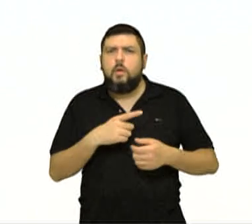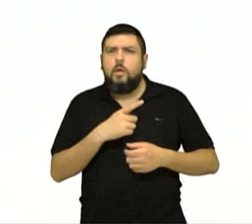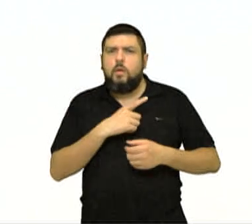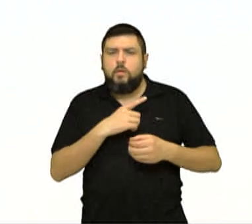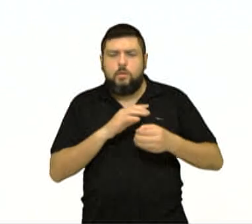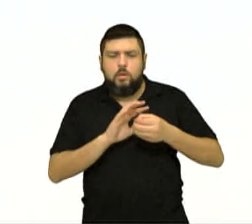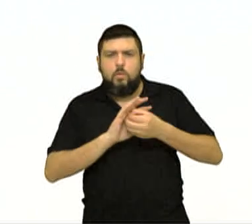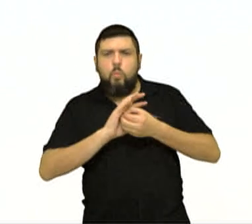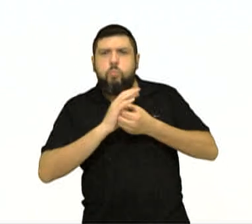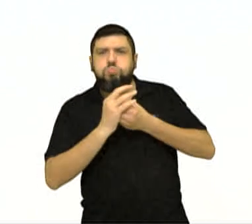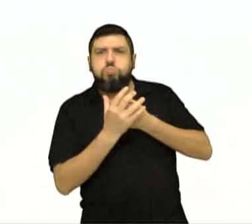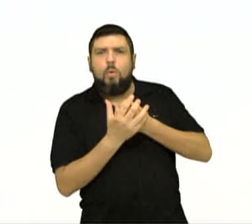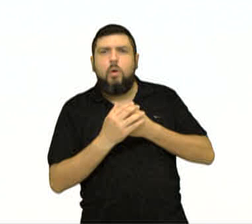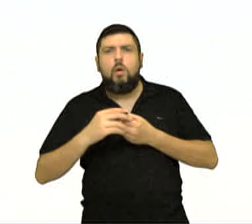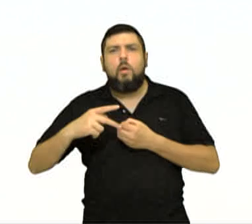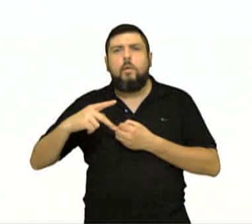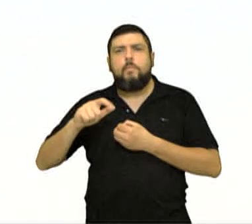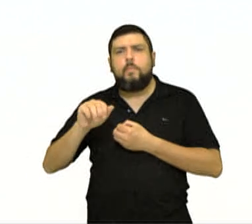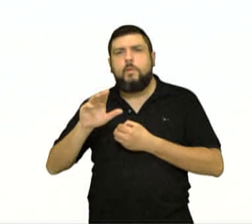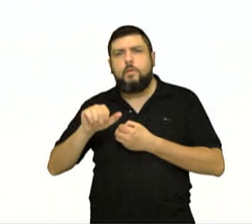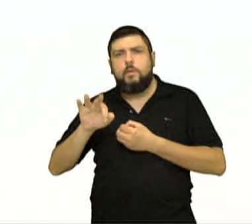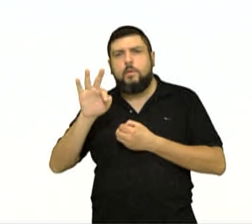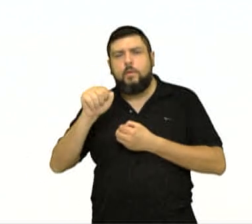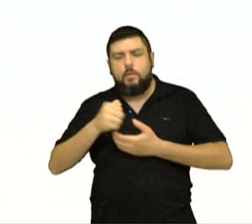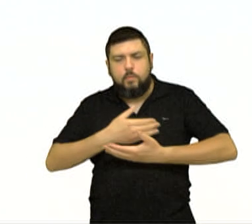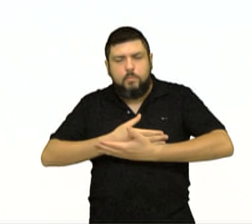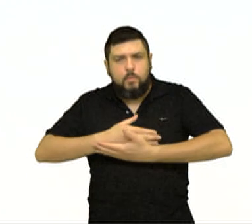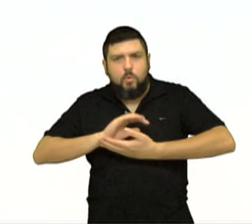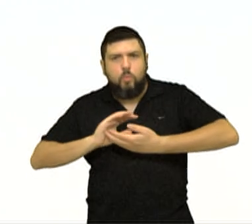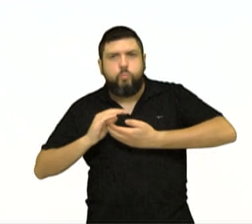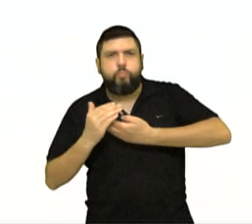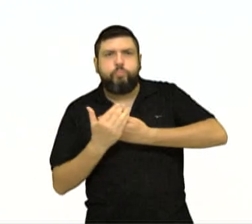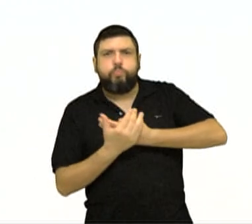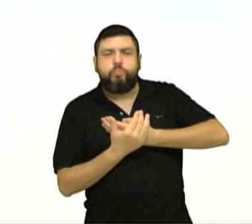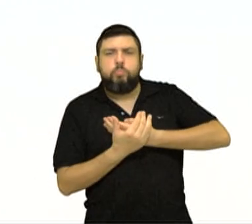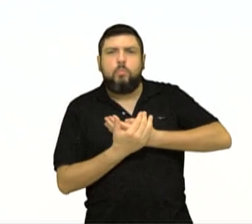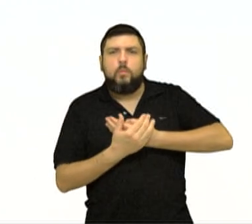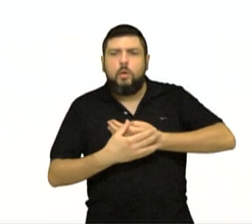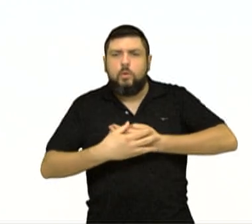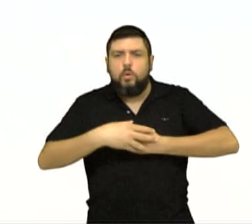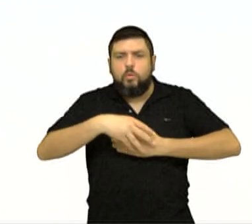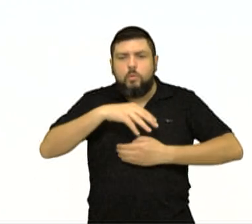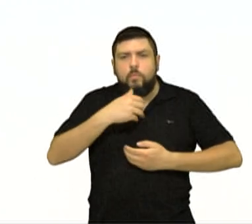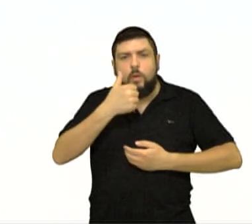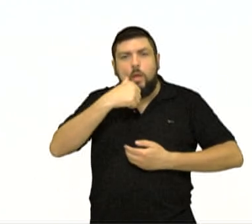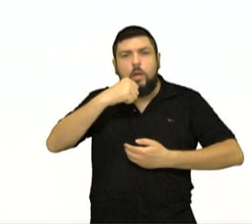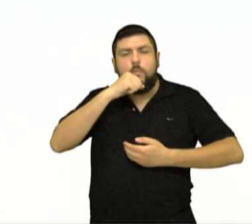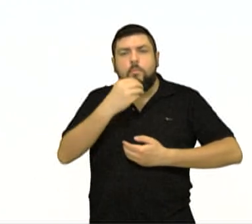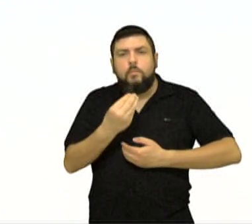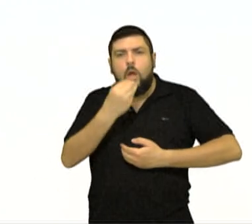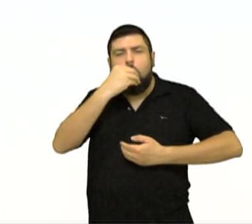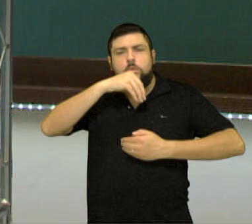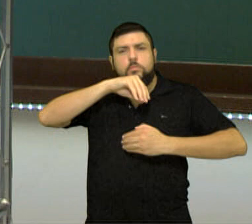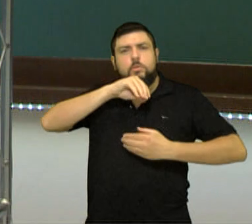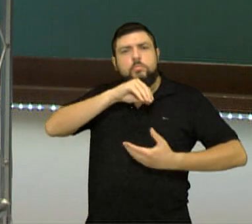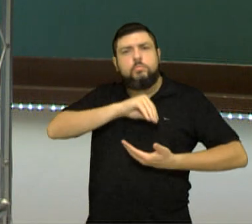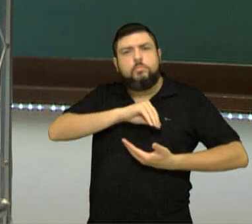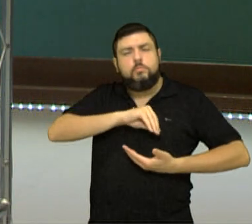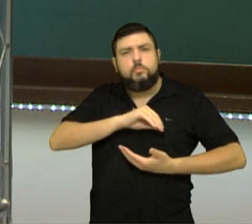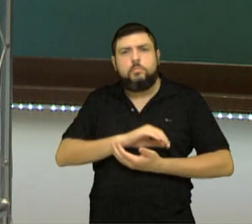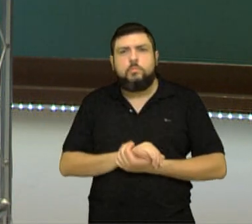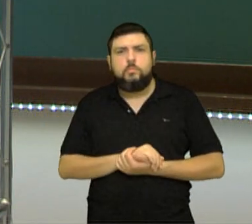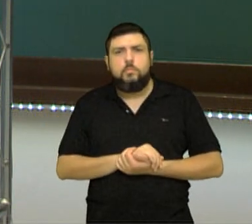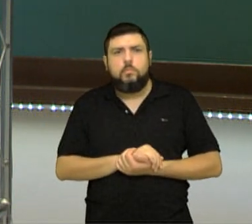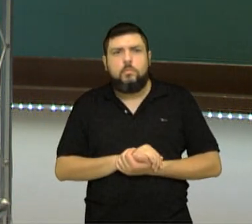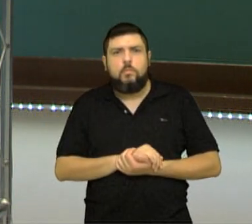placenta que vai nutrir diretamente o embrião a partir da mãe. Então essa é a diferença básica. Quando as mulheres nascem, há